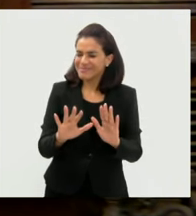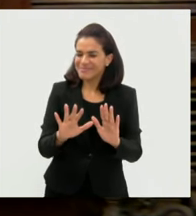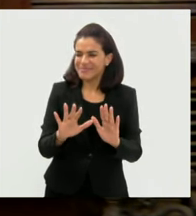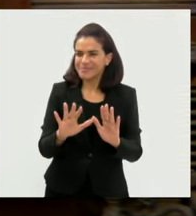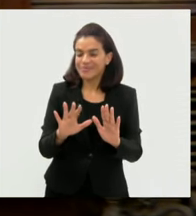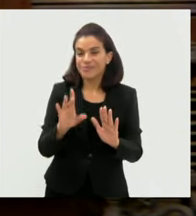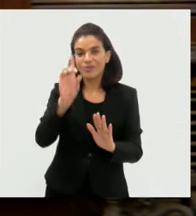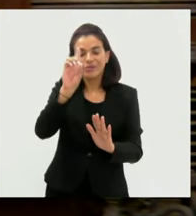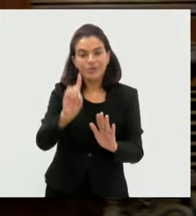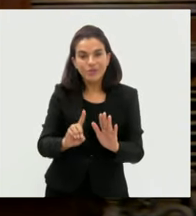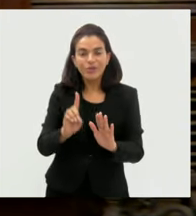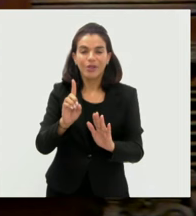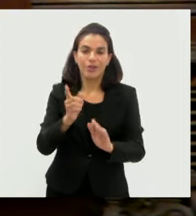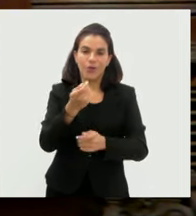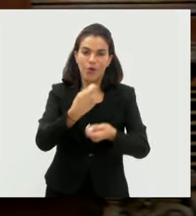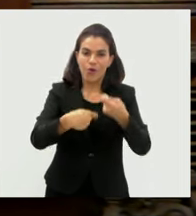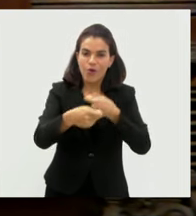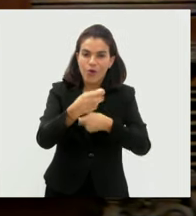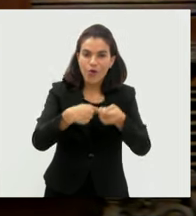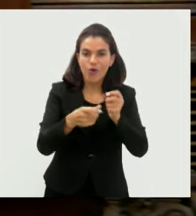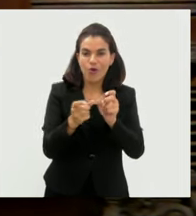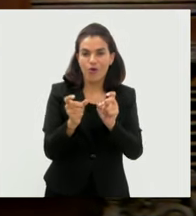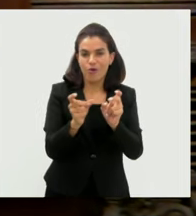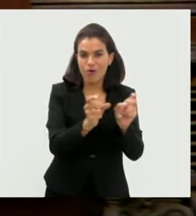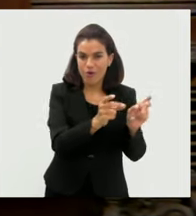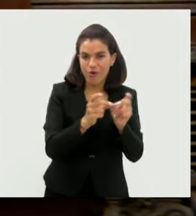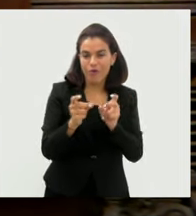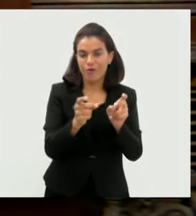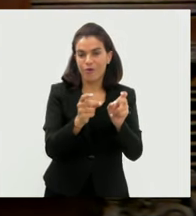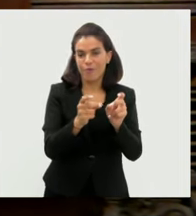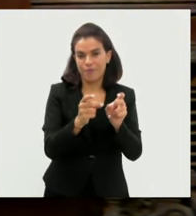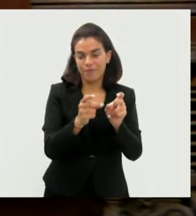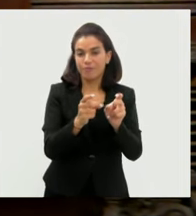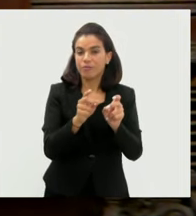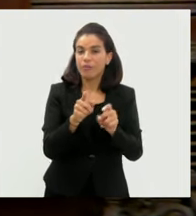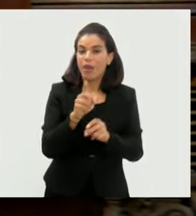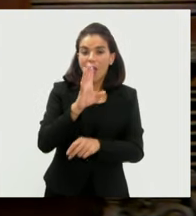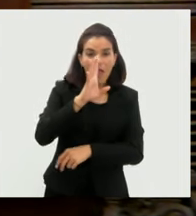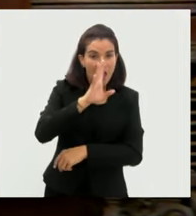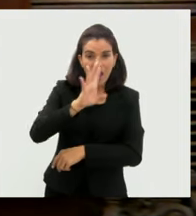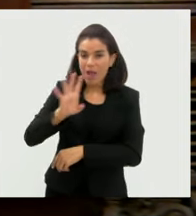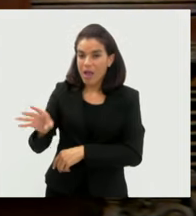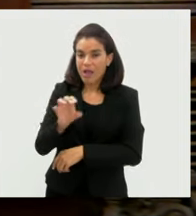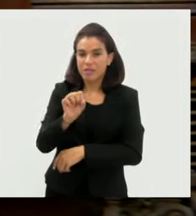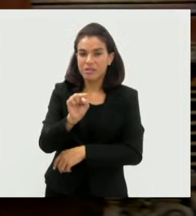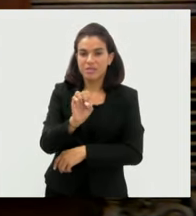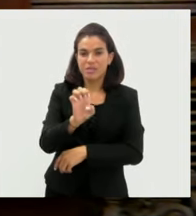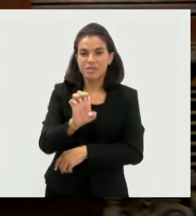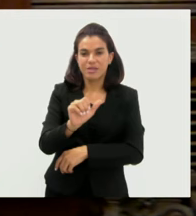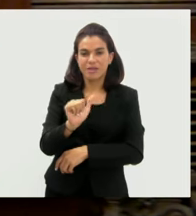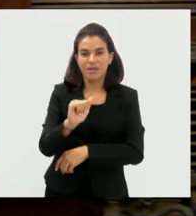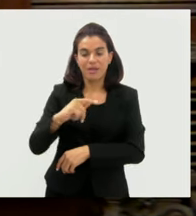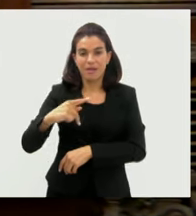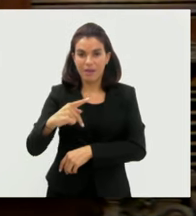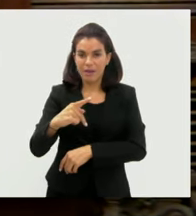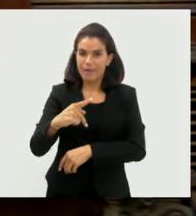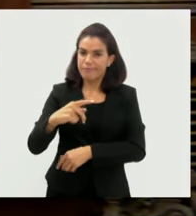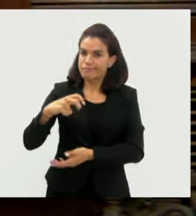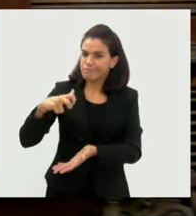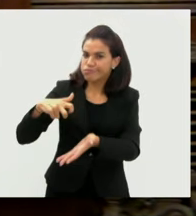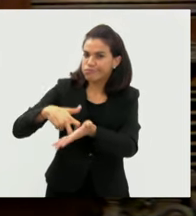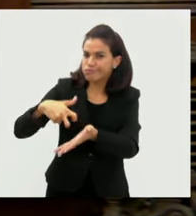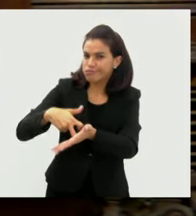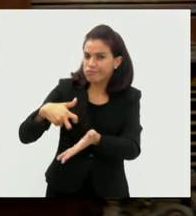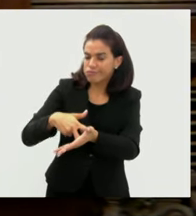comercial, o seu Regi Amirati, acusa o CEAP de punir insistentemente a empresa